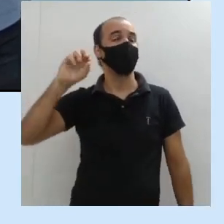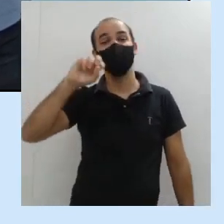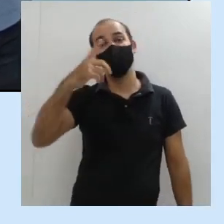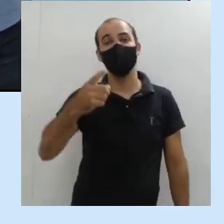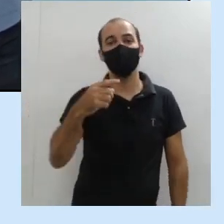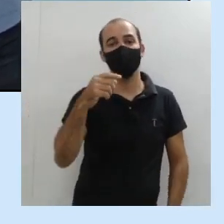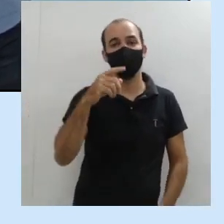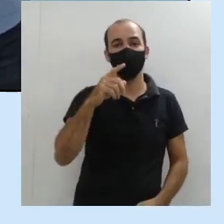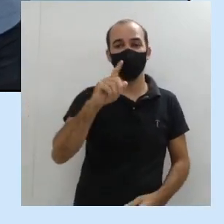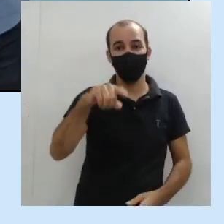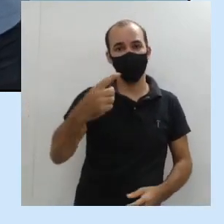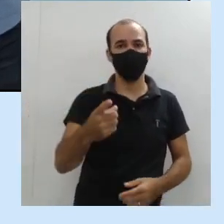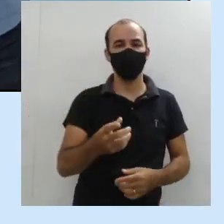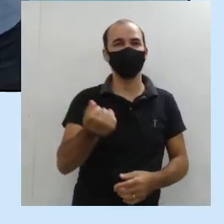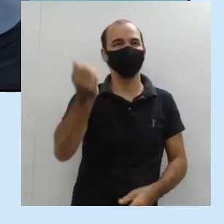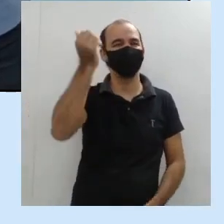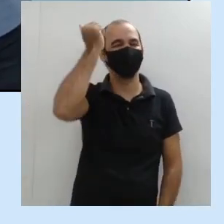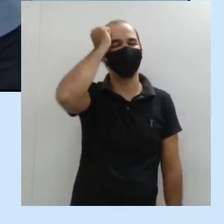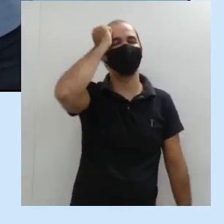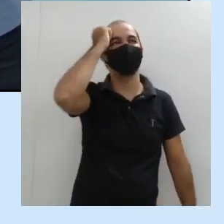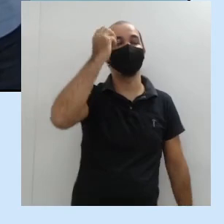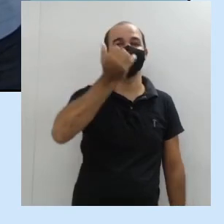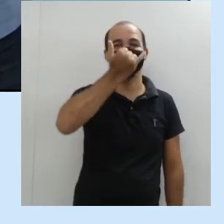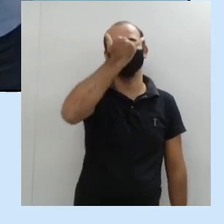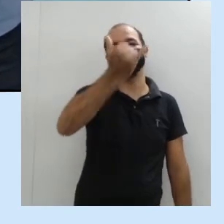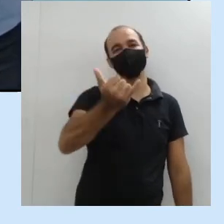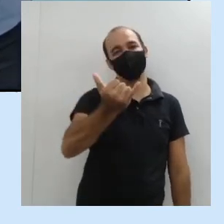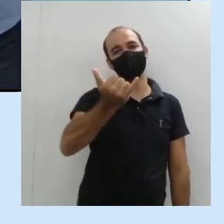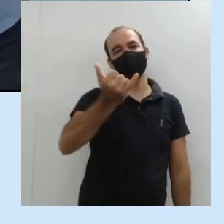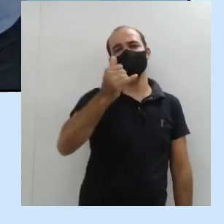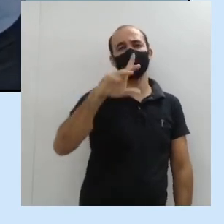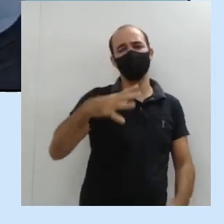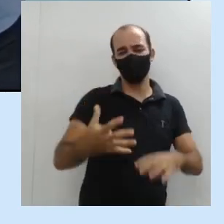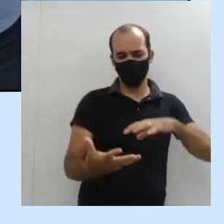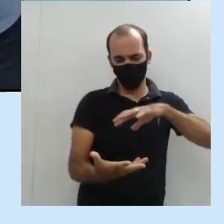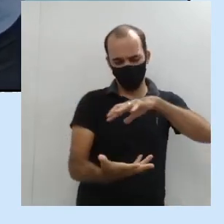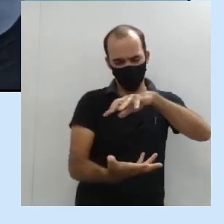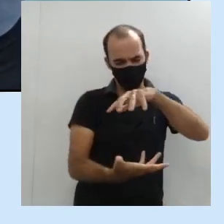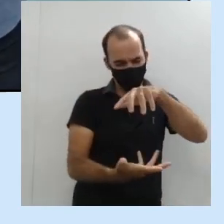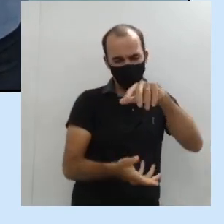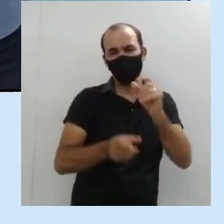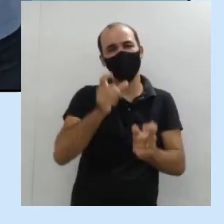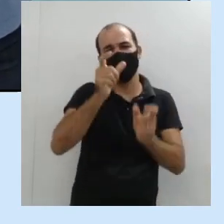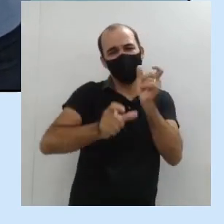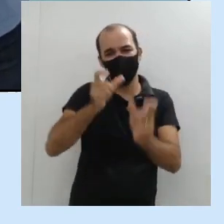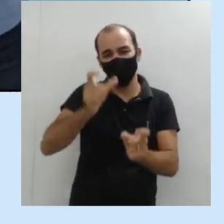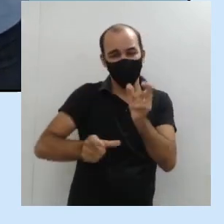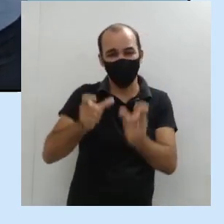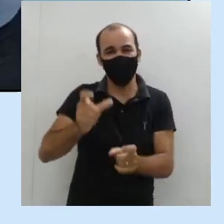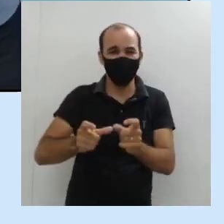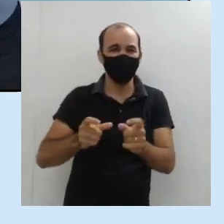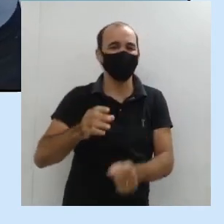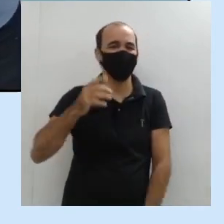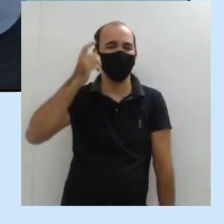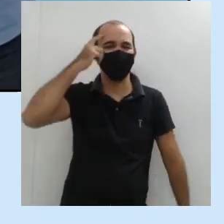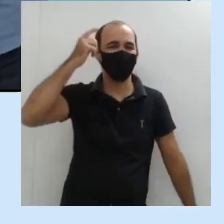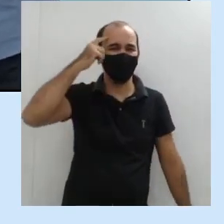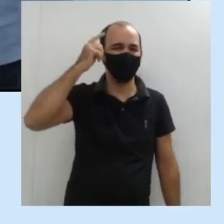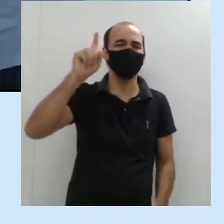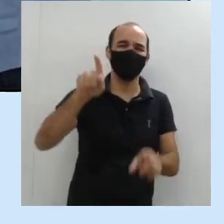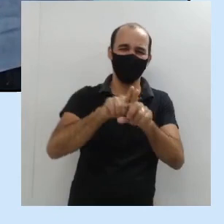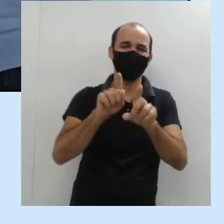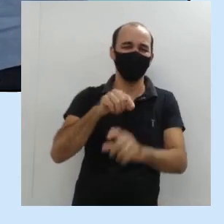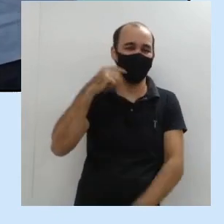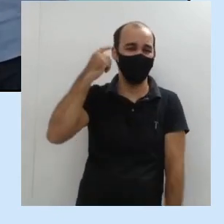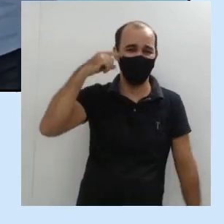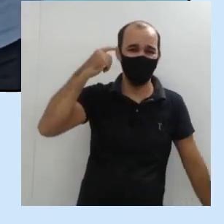diz, por que eu fiz isso? Então, o mundo é uma gaiola de loucos. Mas eu queria não só pegar